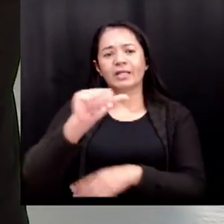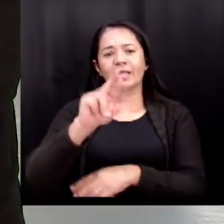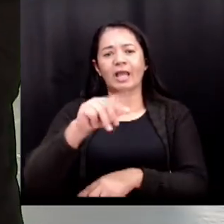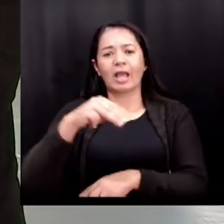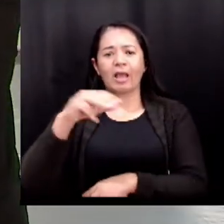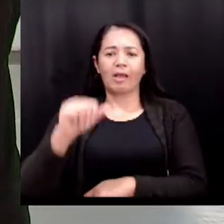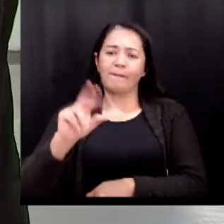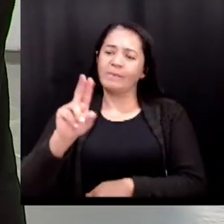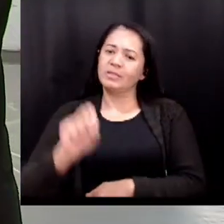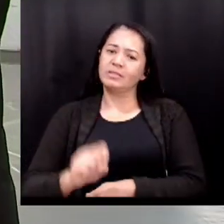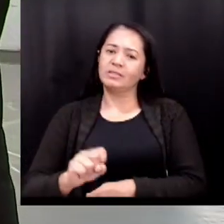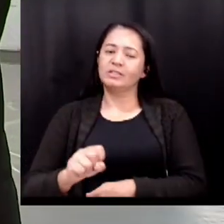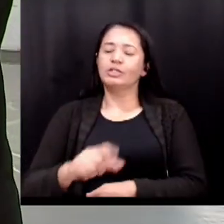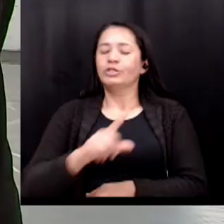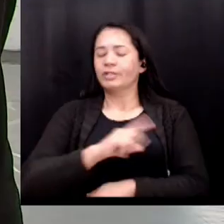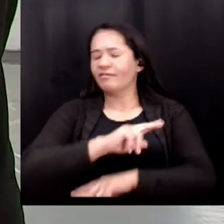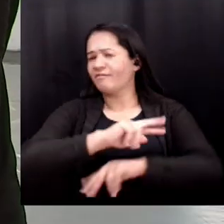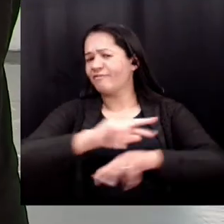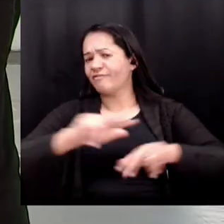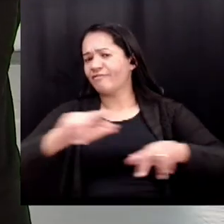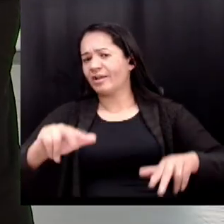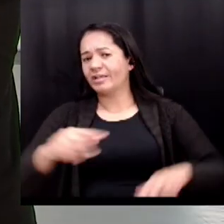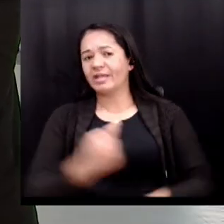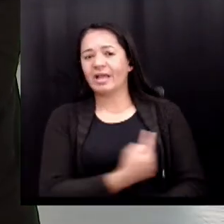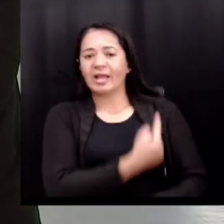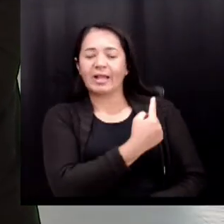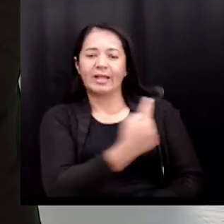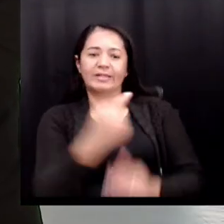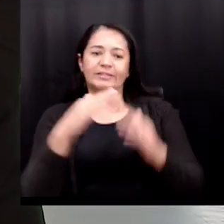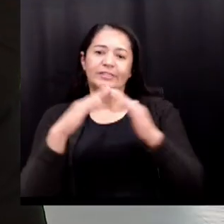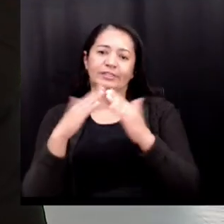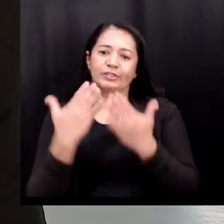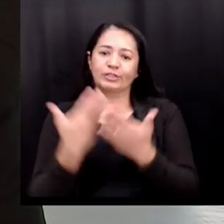Temos sim. Cada escola contém seu próprio